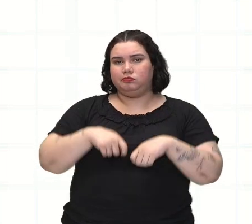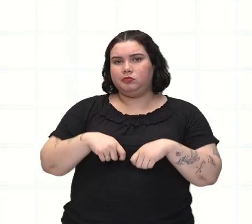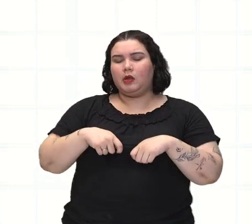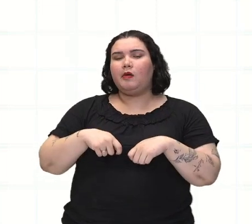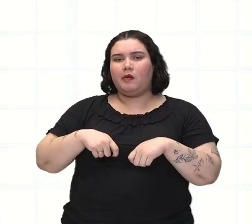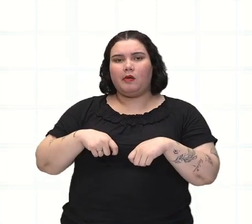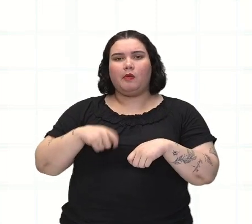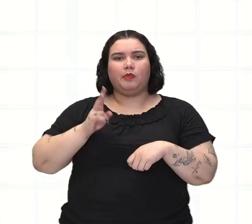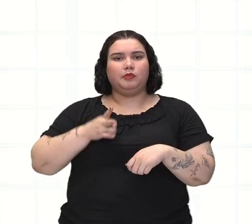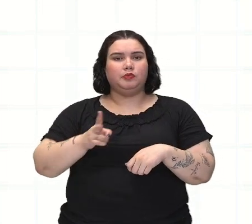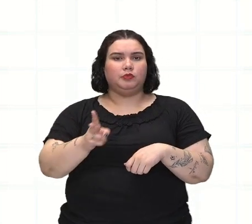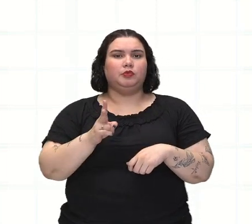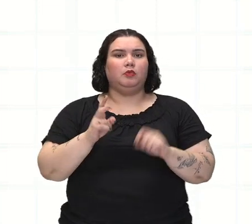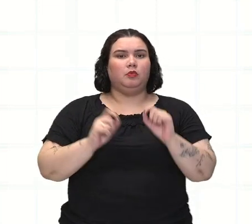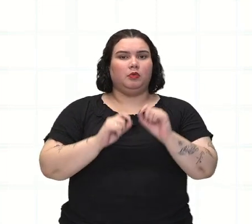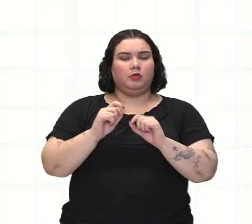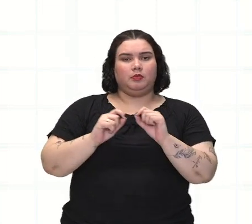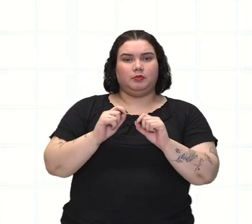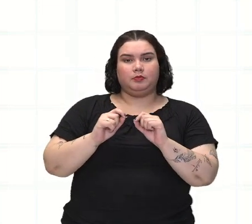trabalhar essa